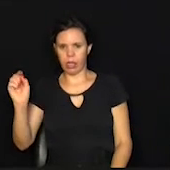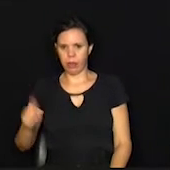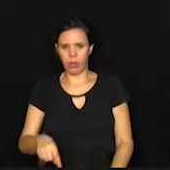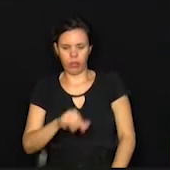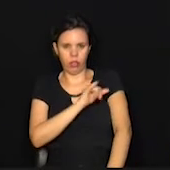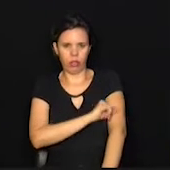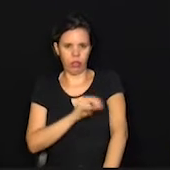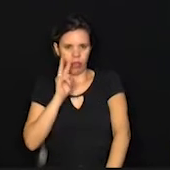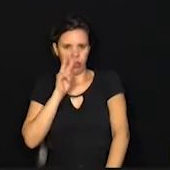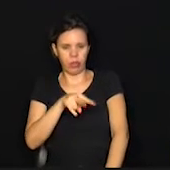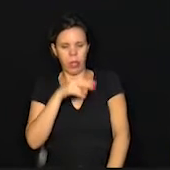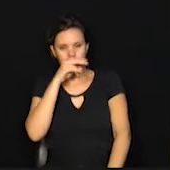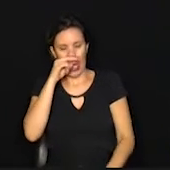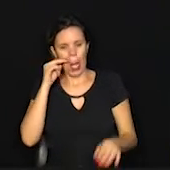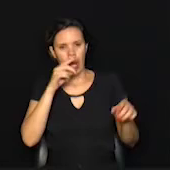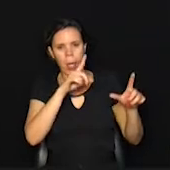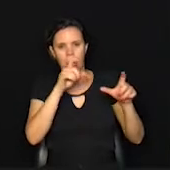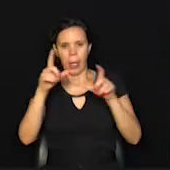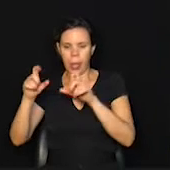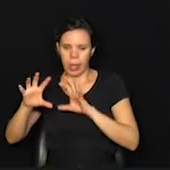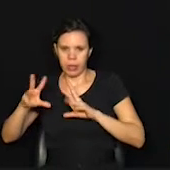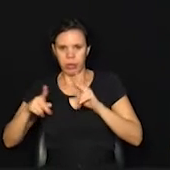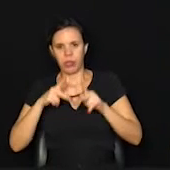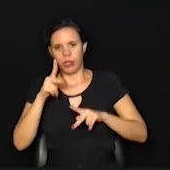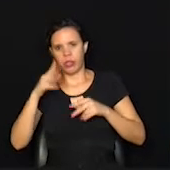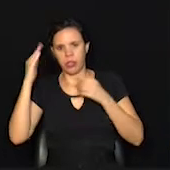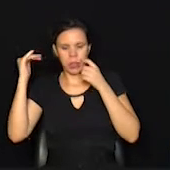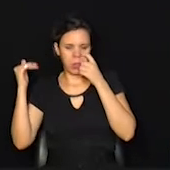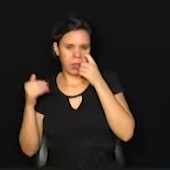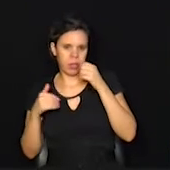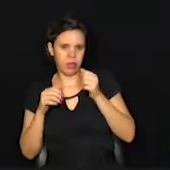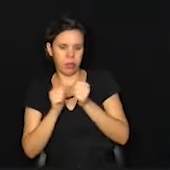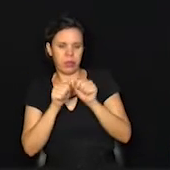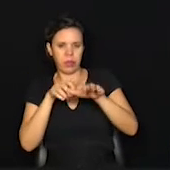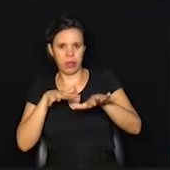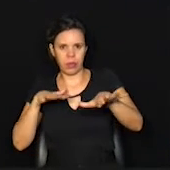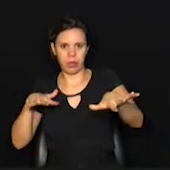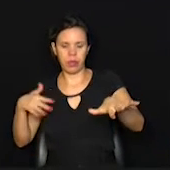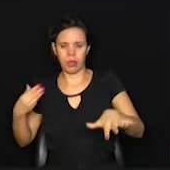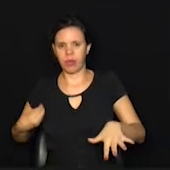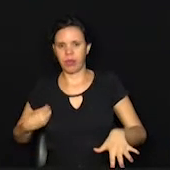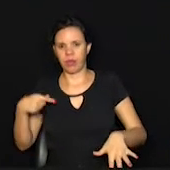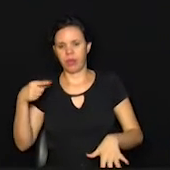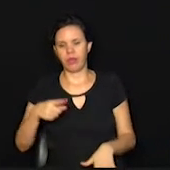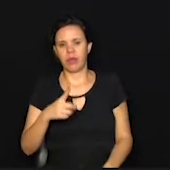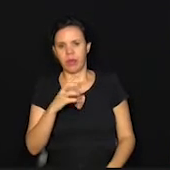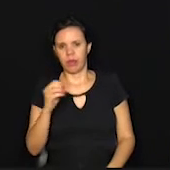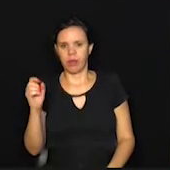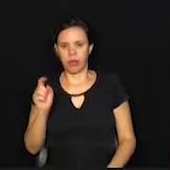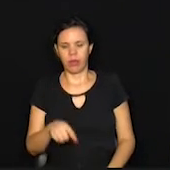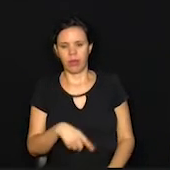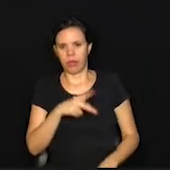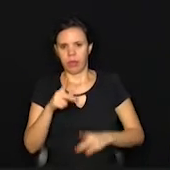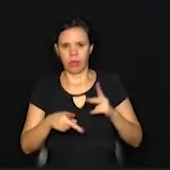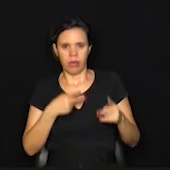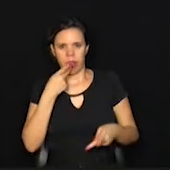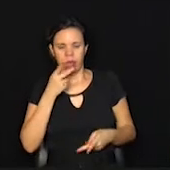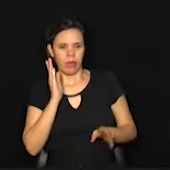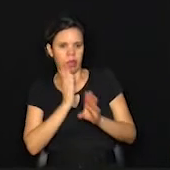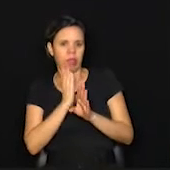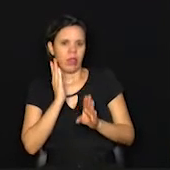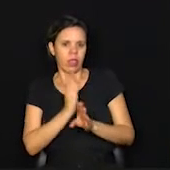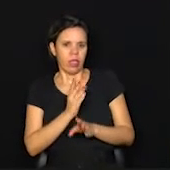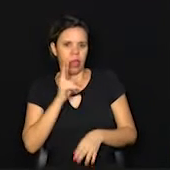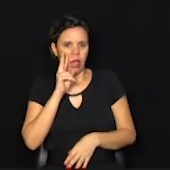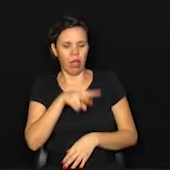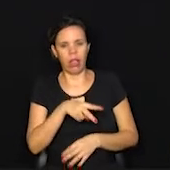sente ver as fotos né do Chico Buarque e todo mundo né você estava na passeata dos cem mil né eu preciso com tentando achar